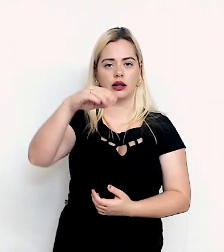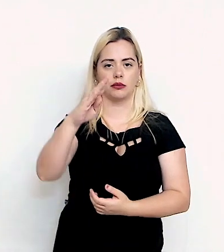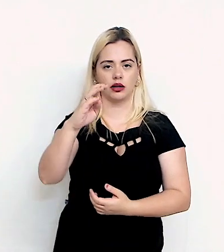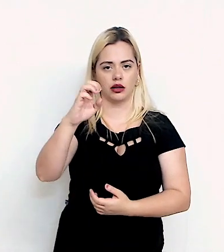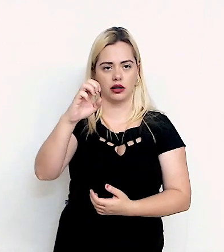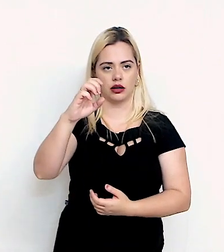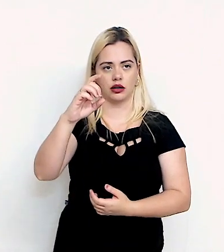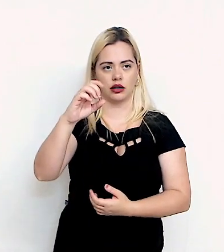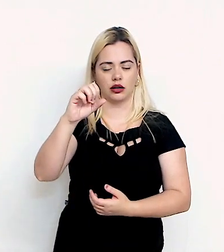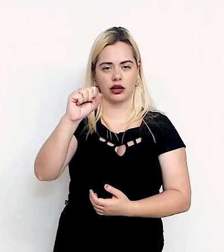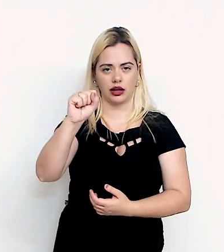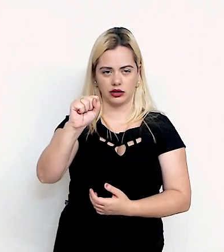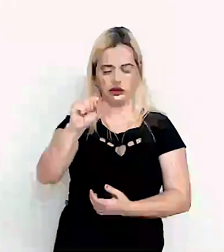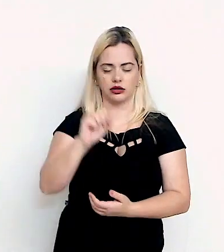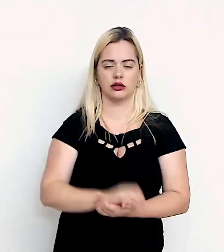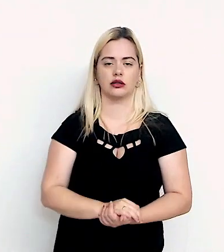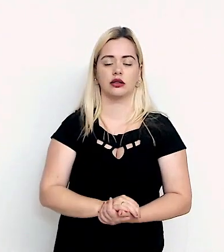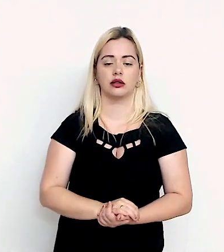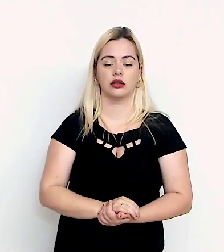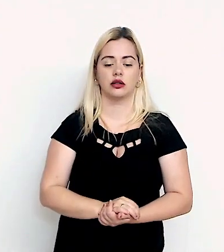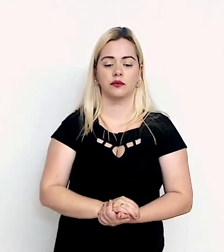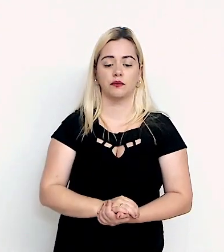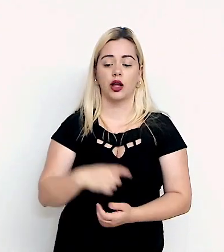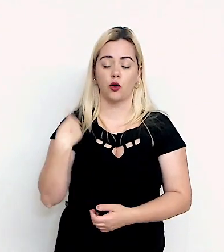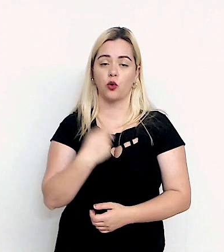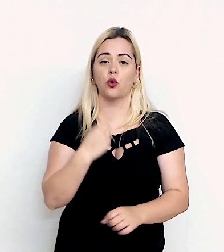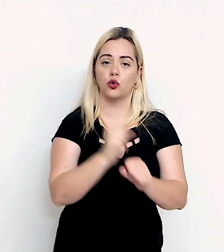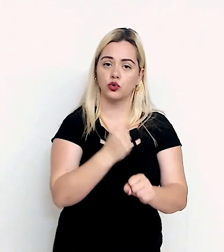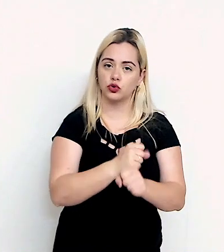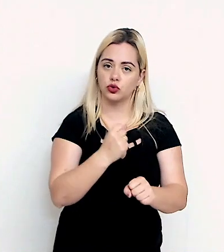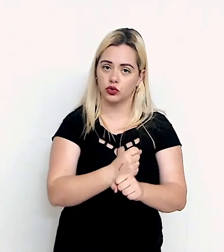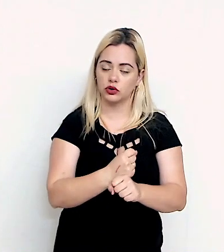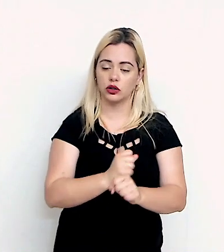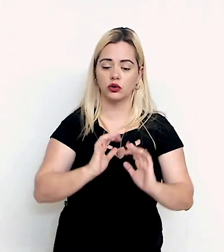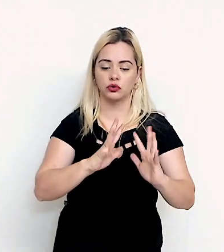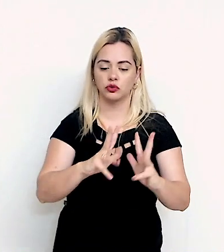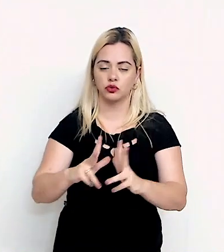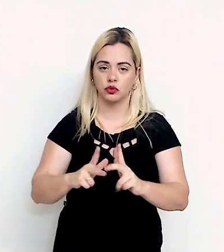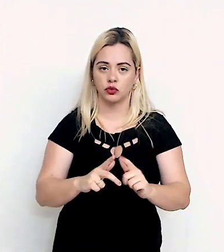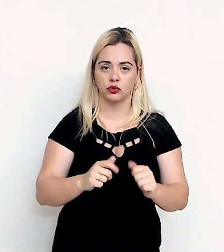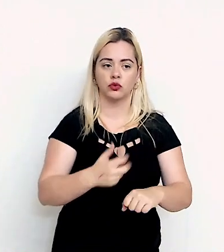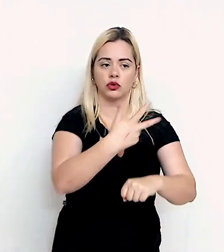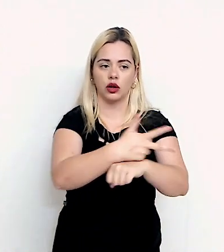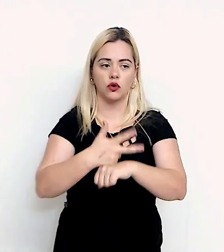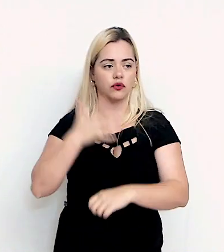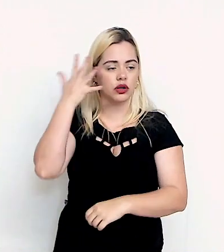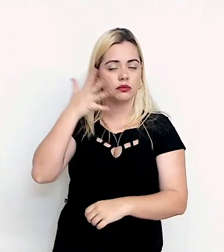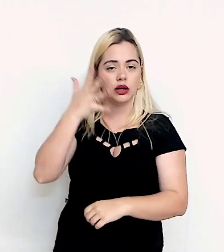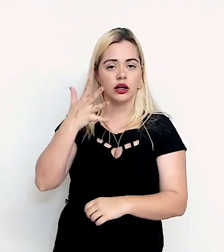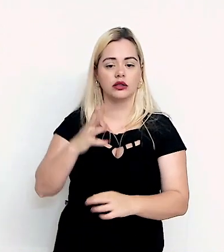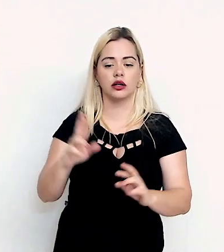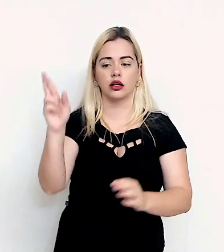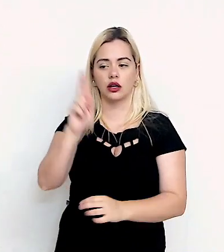dizendo justamente que estamos na construção dos momentos regionais para conferência do clima das Nações Unidas na Copa e 26